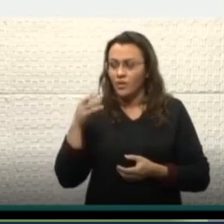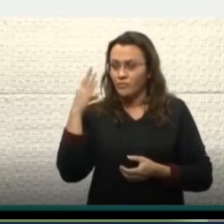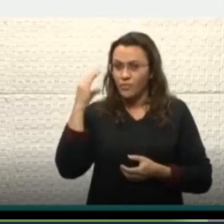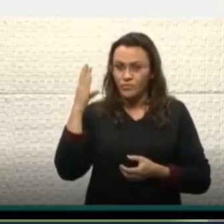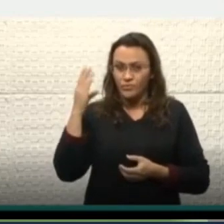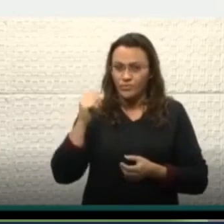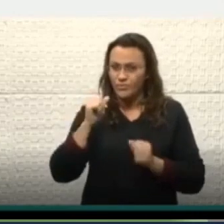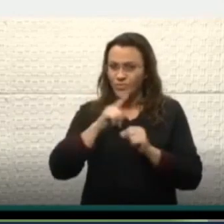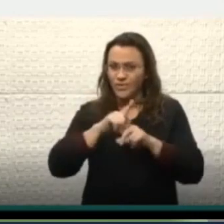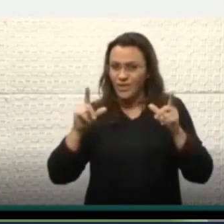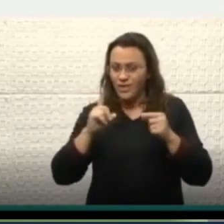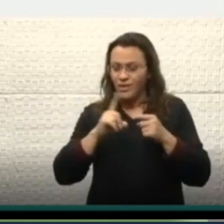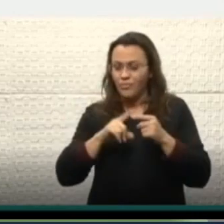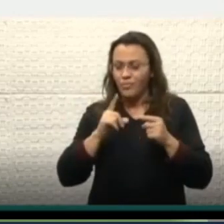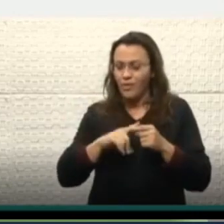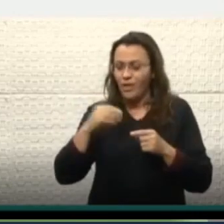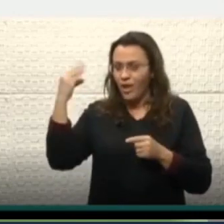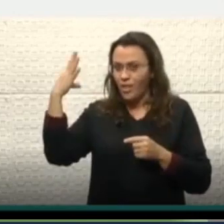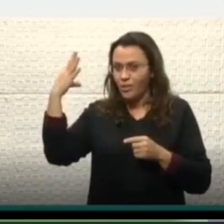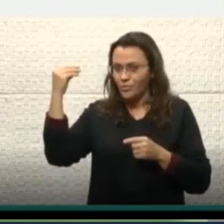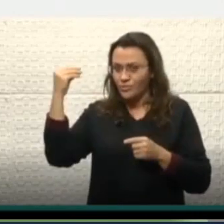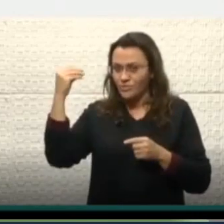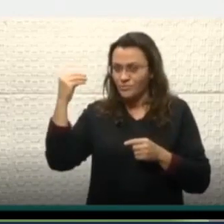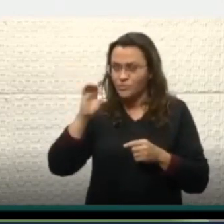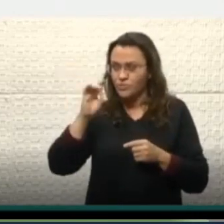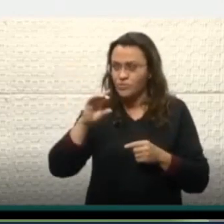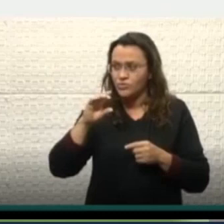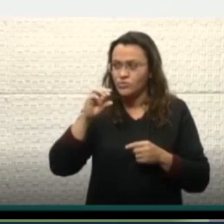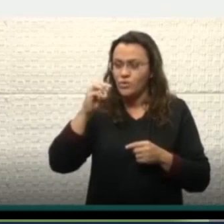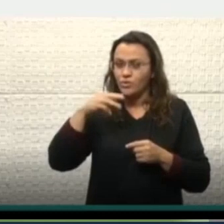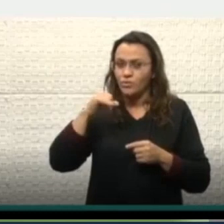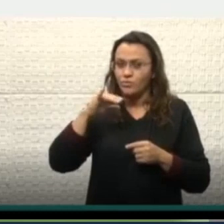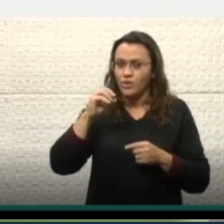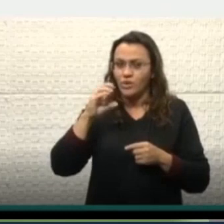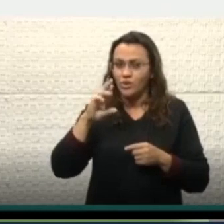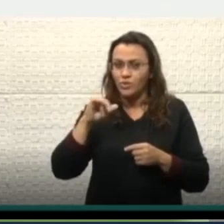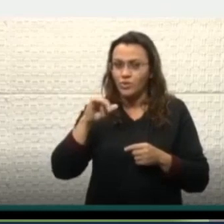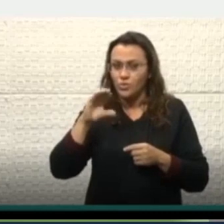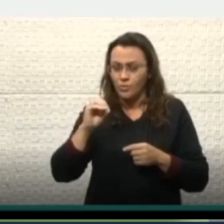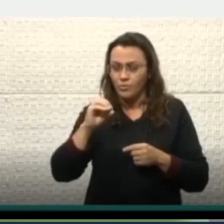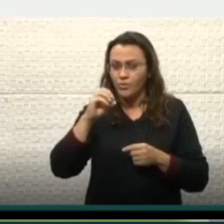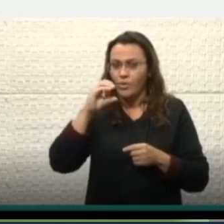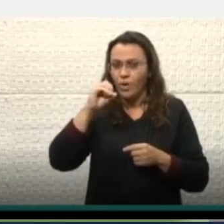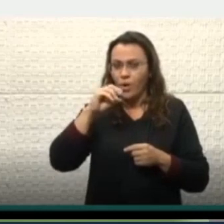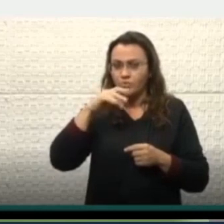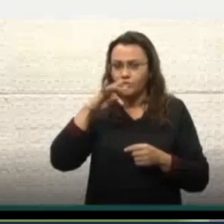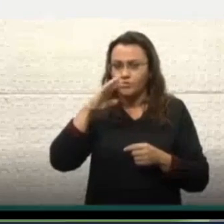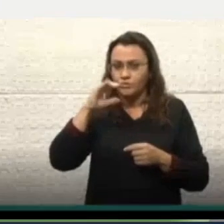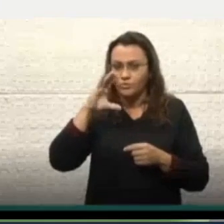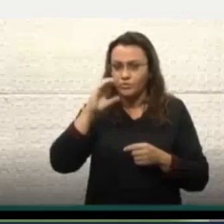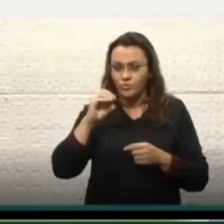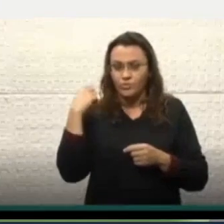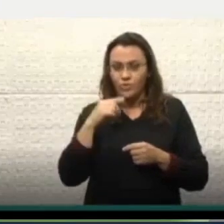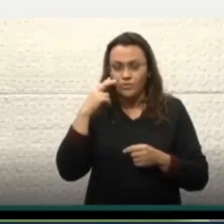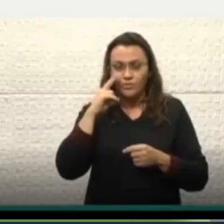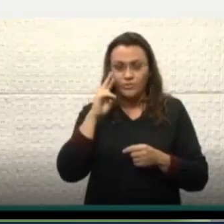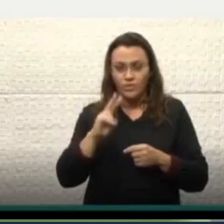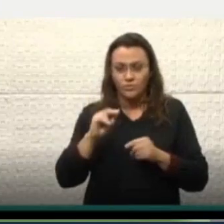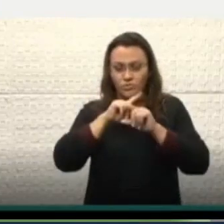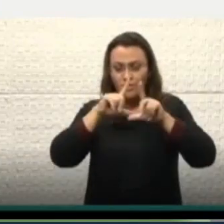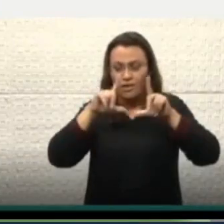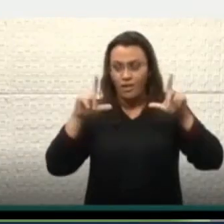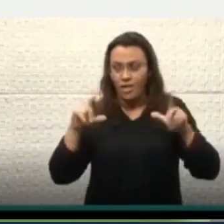muito legal pela posição da luz, mas no microscópio óptico a gente já consegue identificar com clareza. Tá? Então, o que é